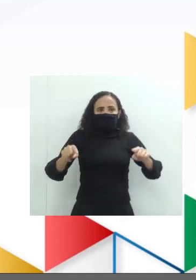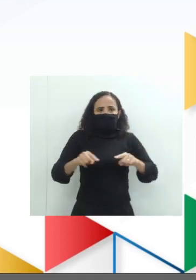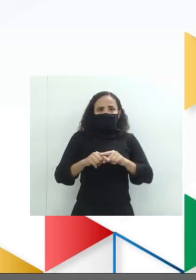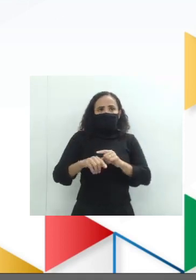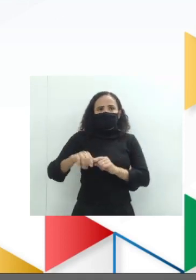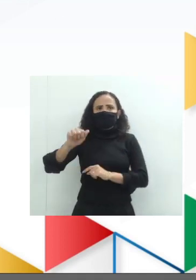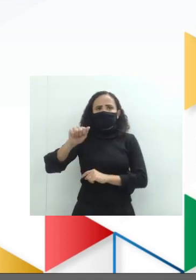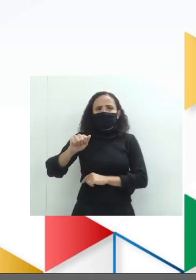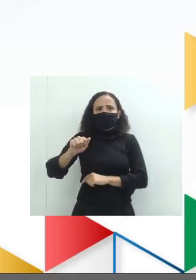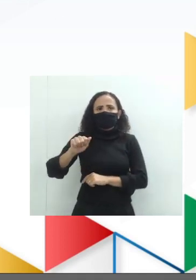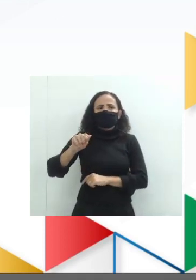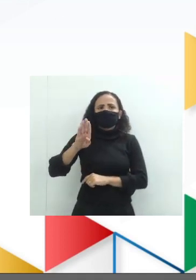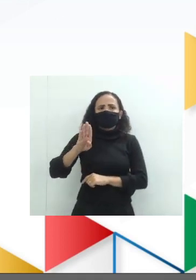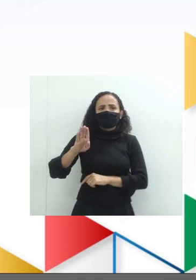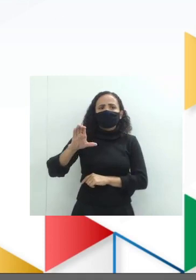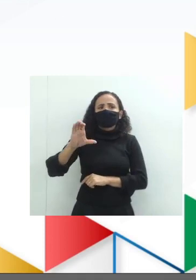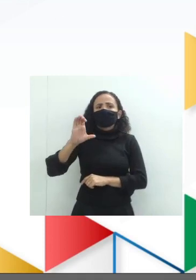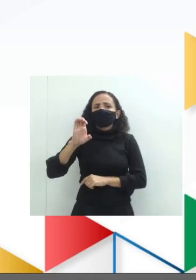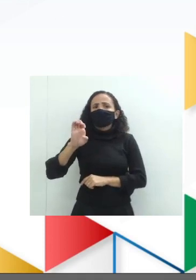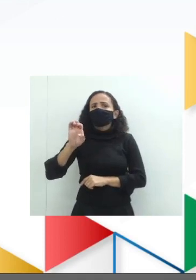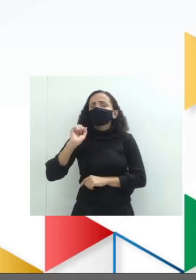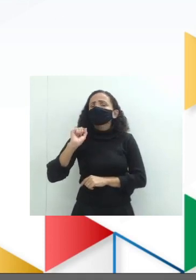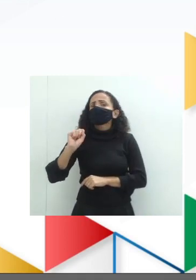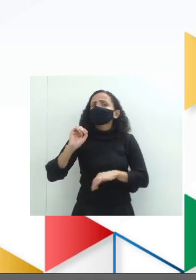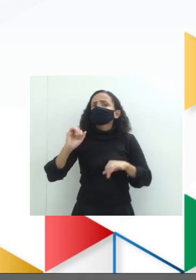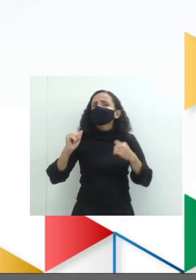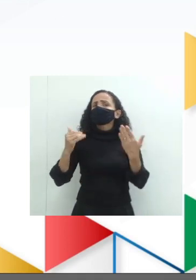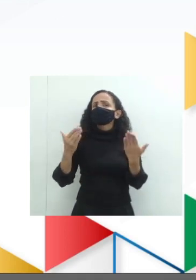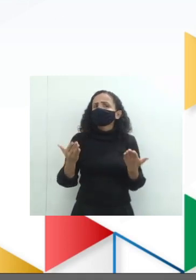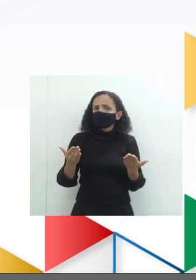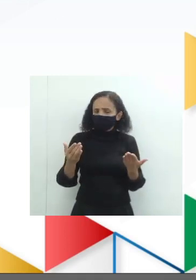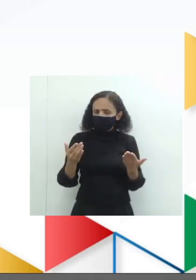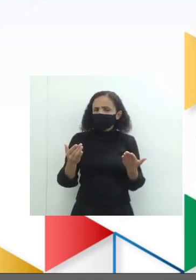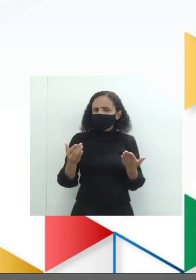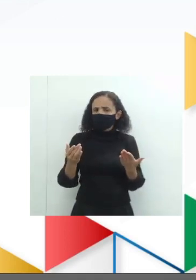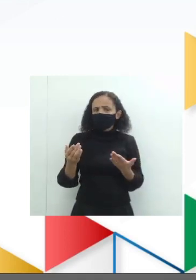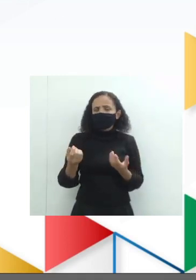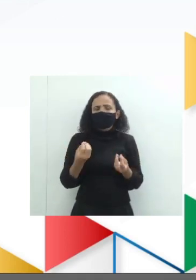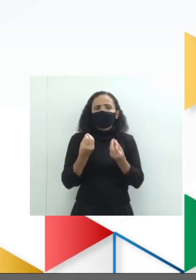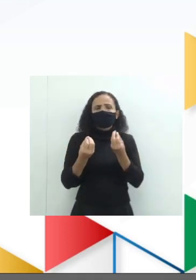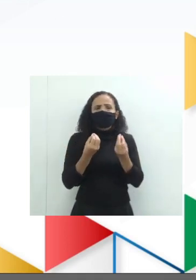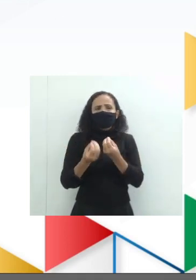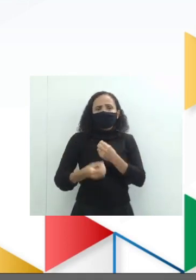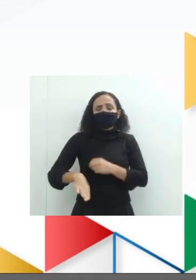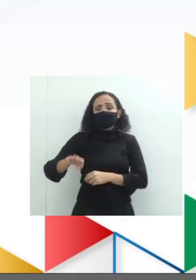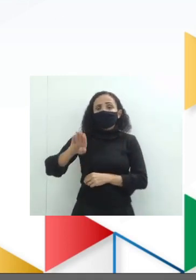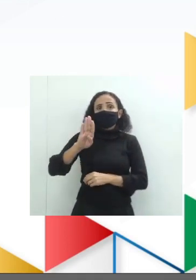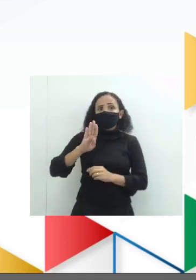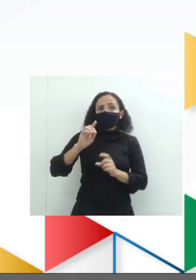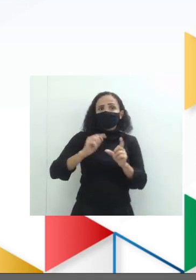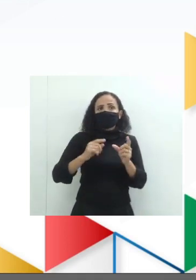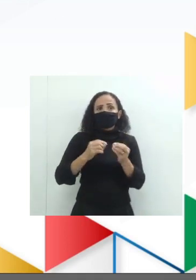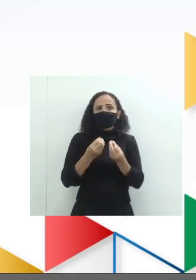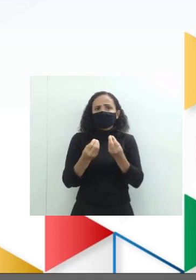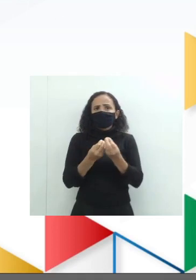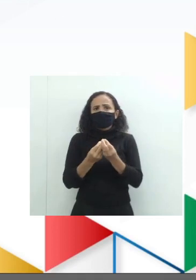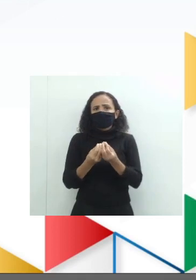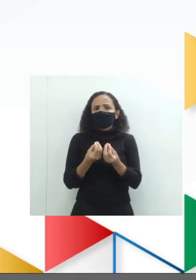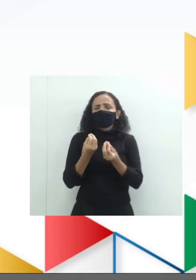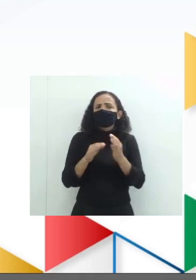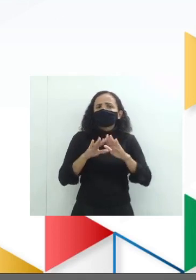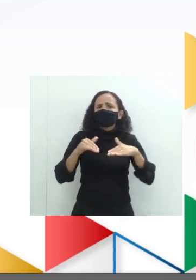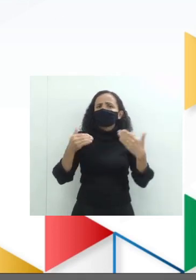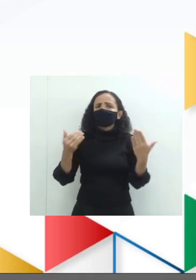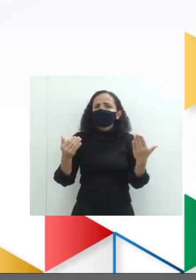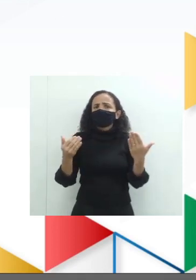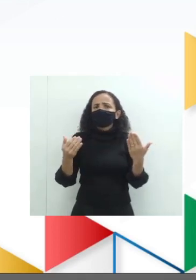aí você vai olhar o ponto A, tá aí acima do teu vídeo, olha o ponto B e o E, esse é o triângulo, esse